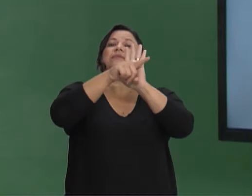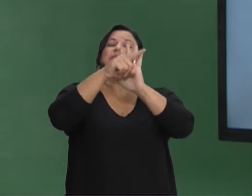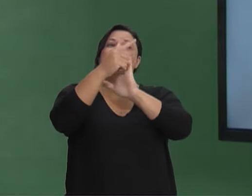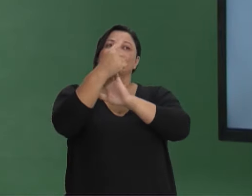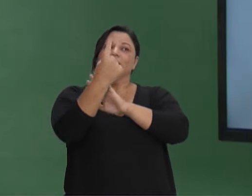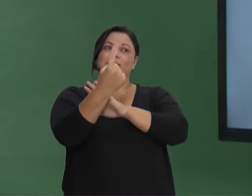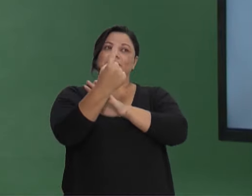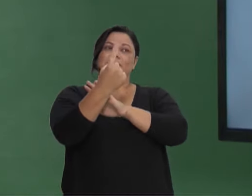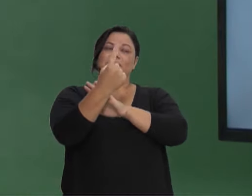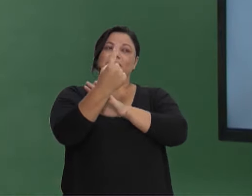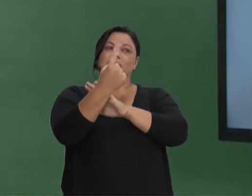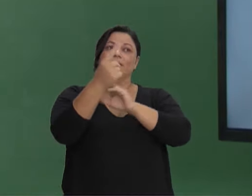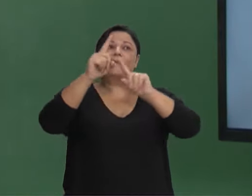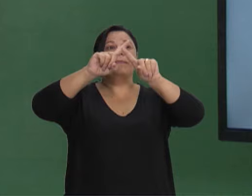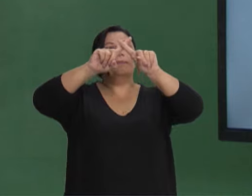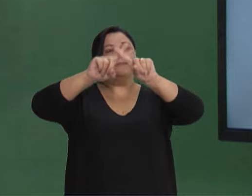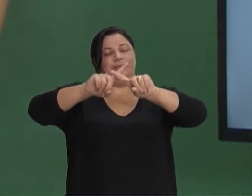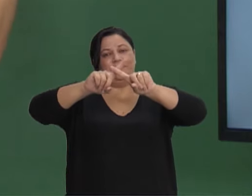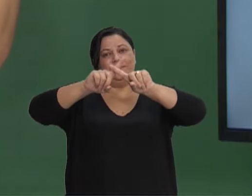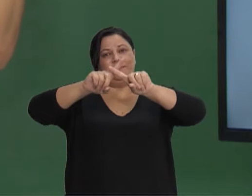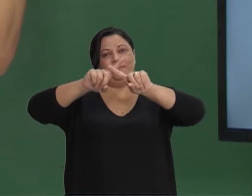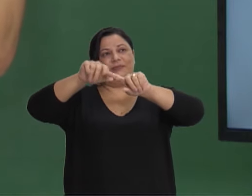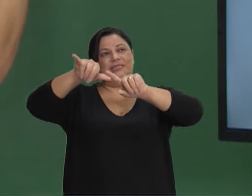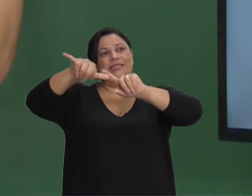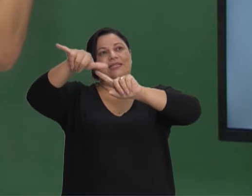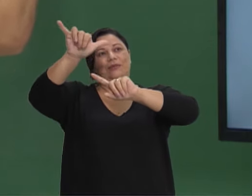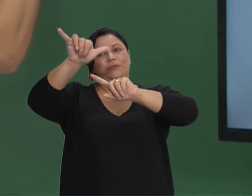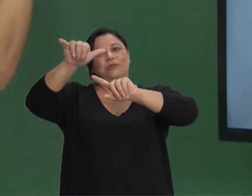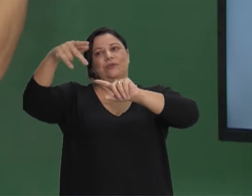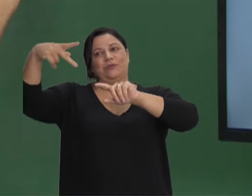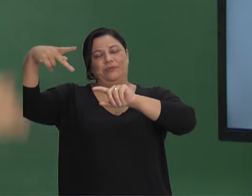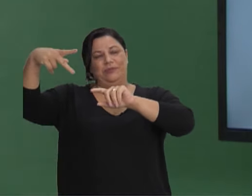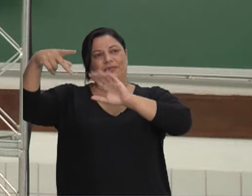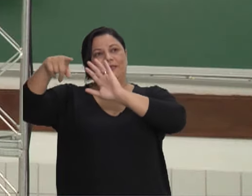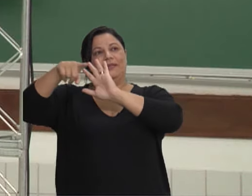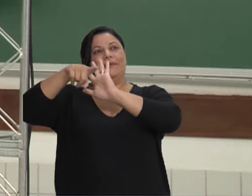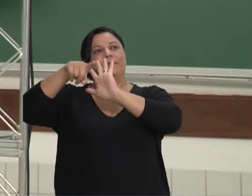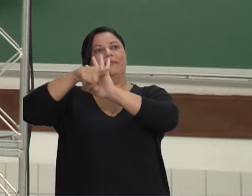vezes o meu y de P, que é menos 3.